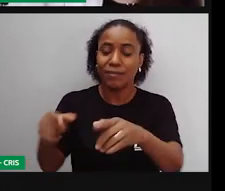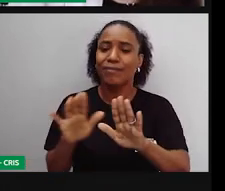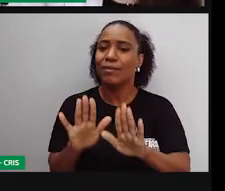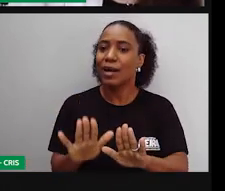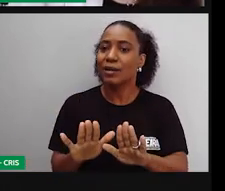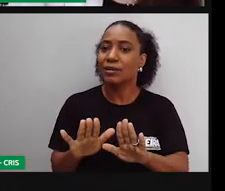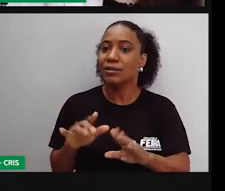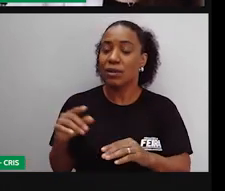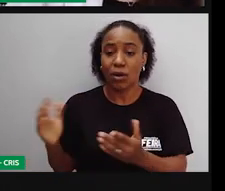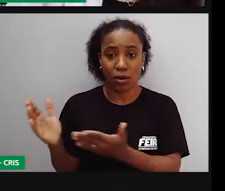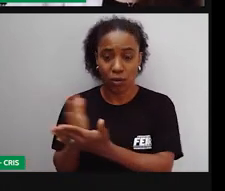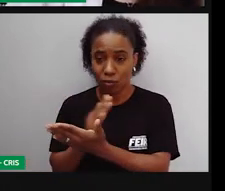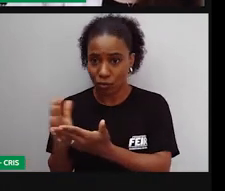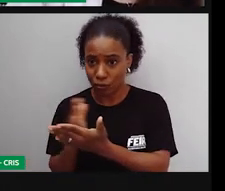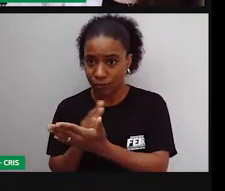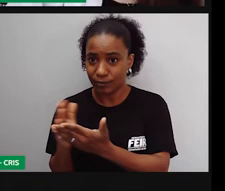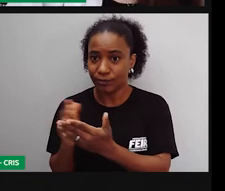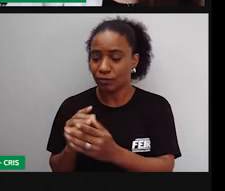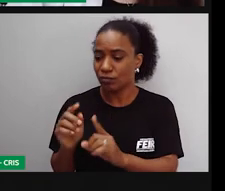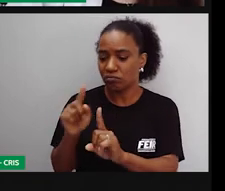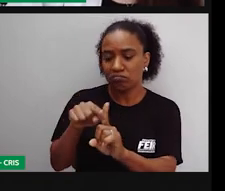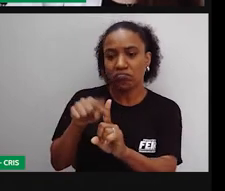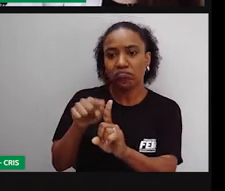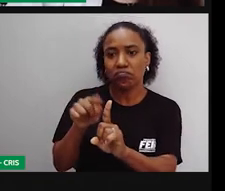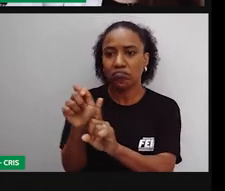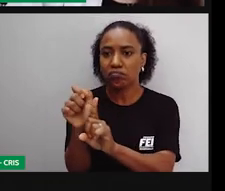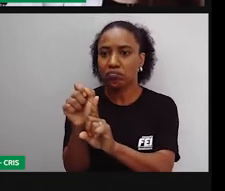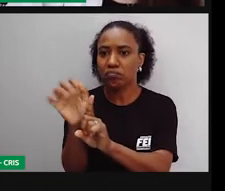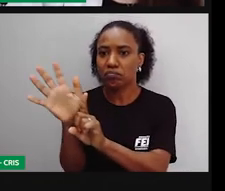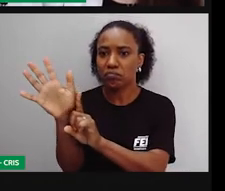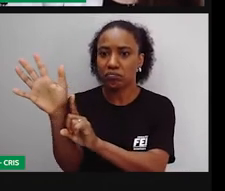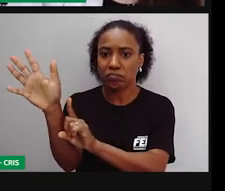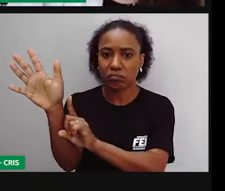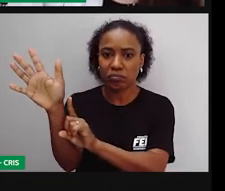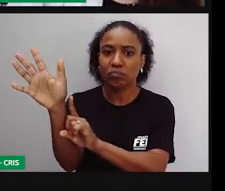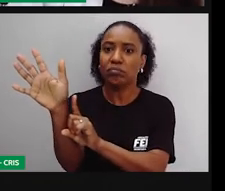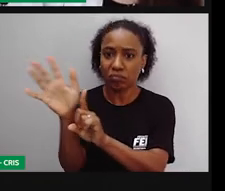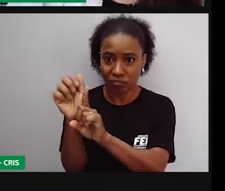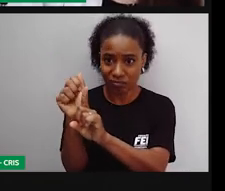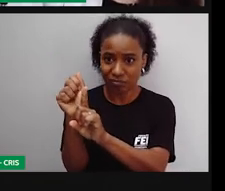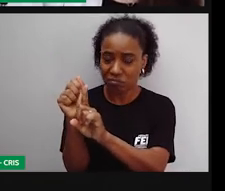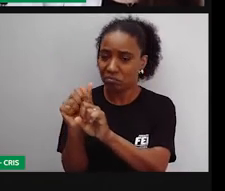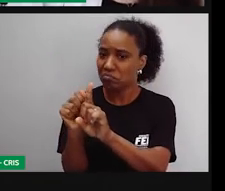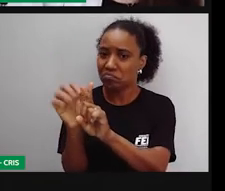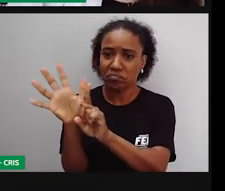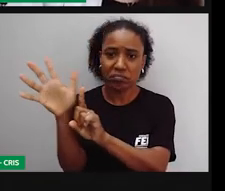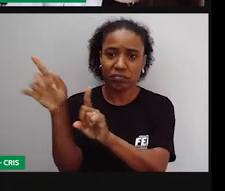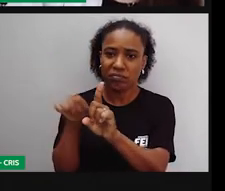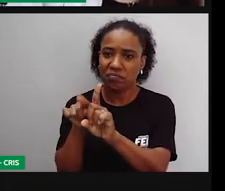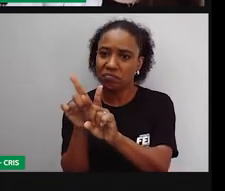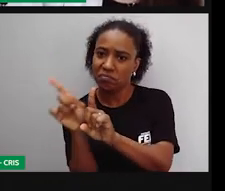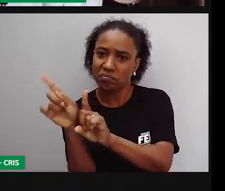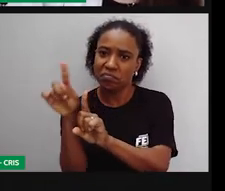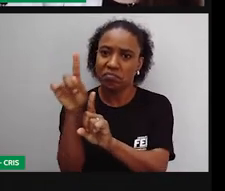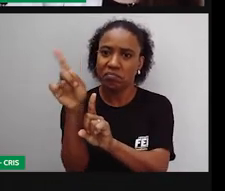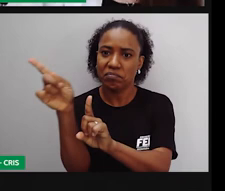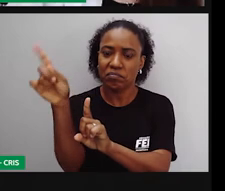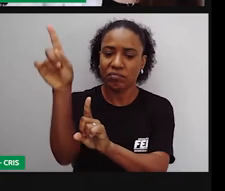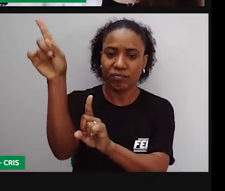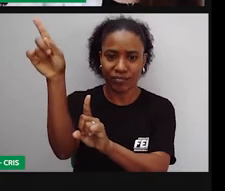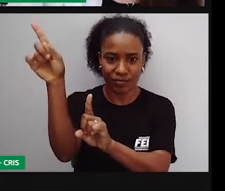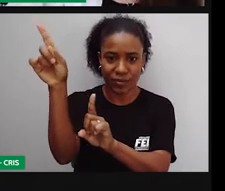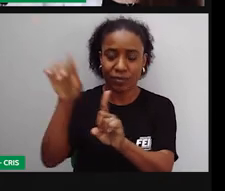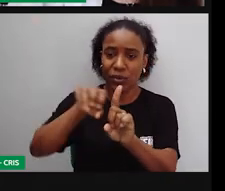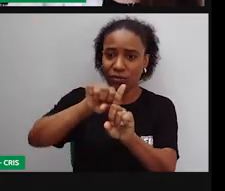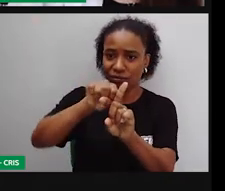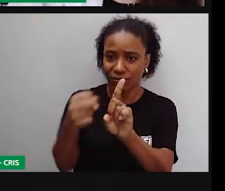essa modificação. Por exemplo, aqui nós temos um galho que nasceu numa planta e que a gente tirou aquele galho